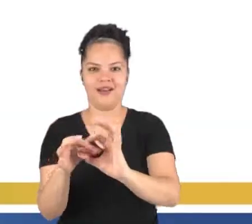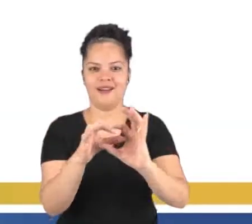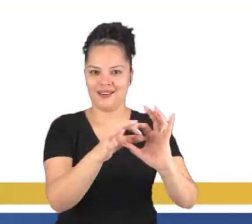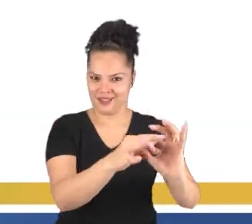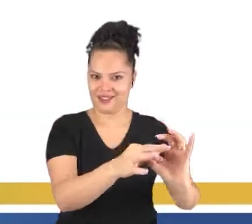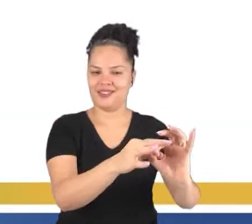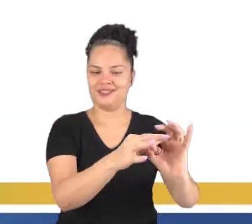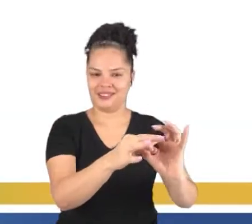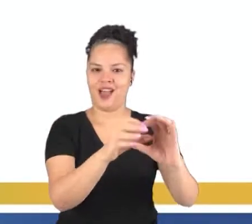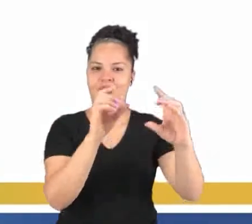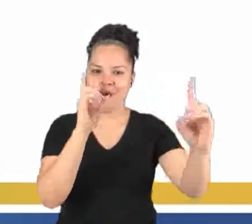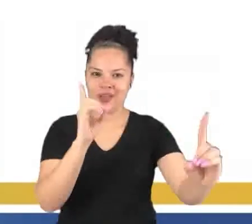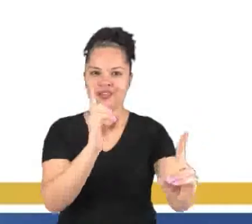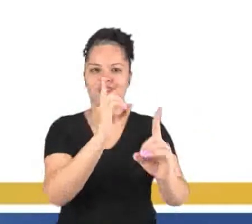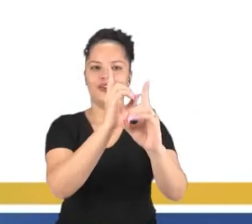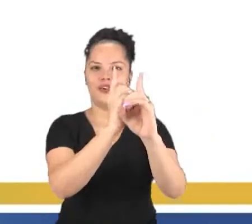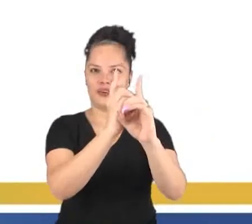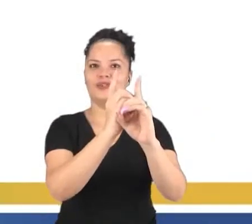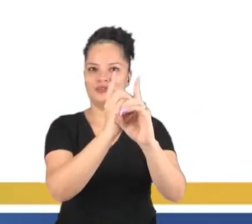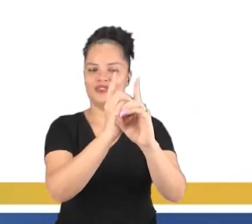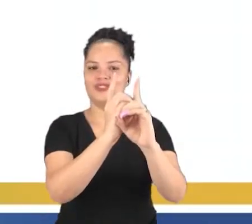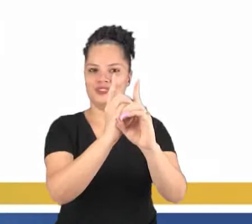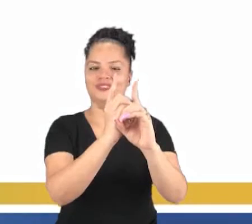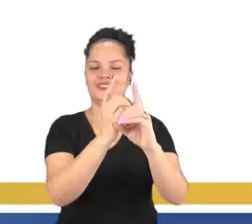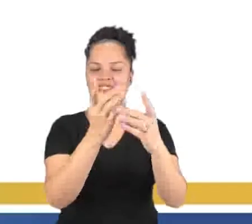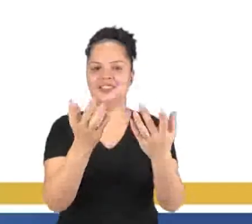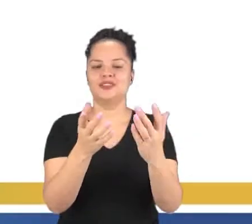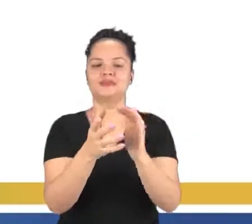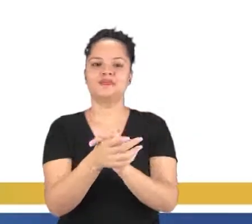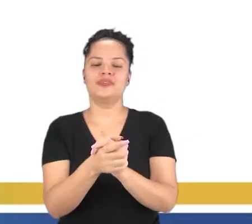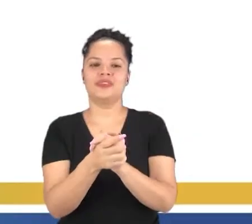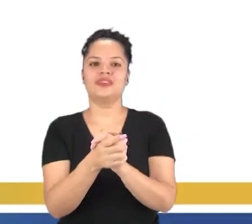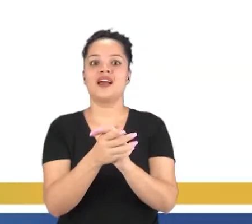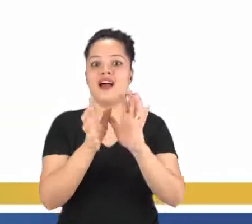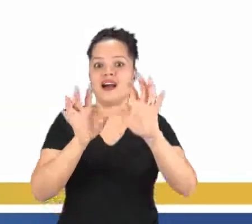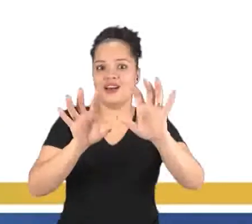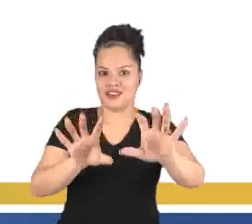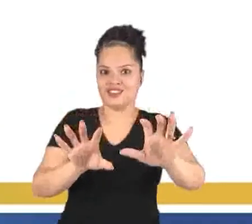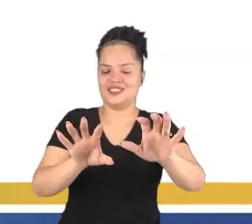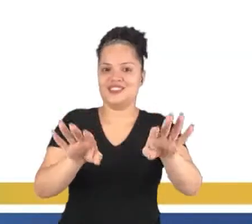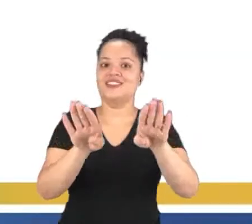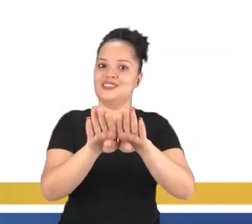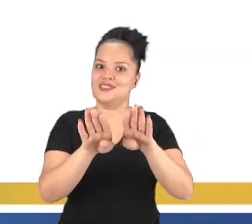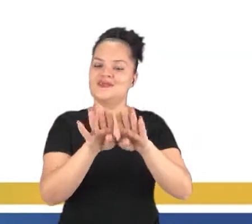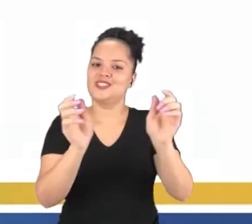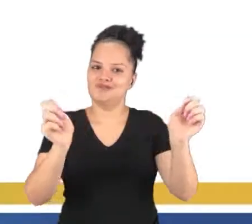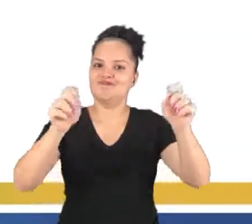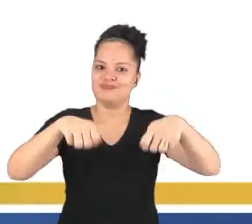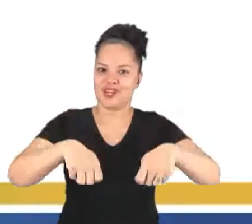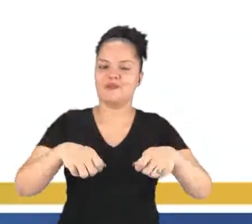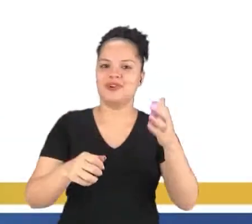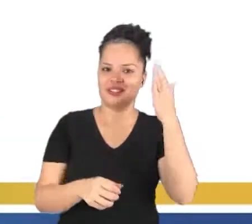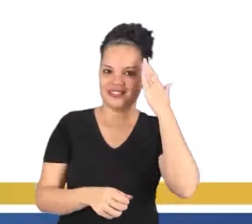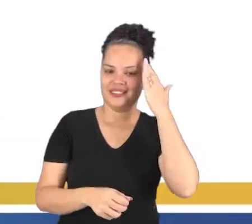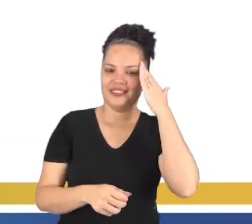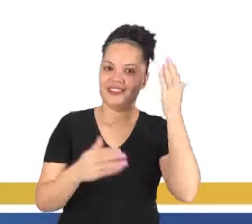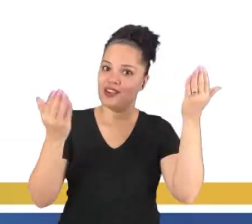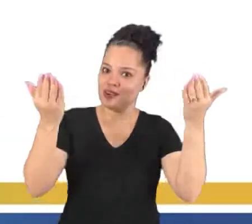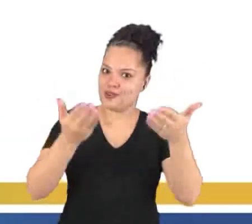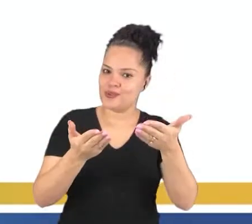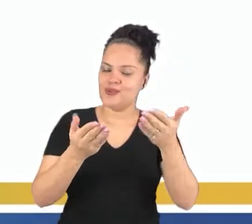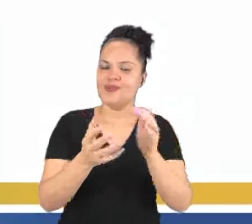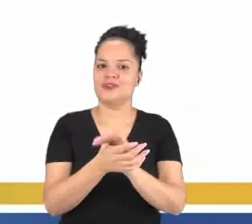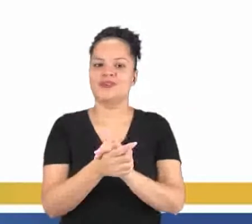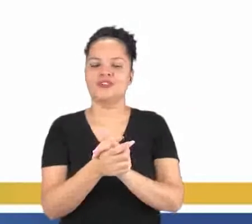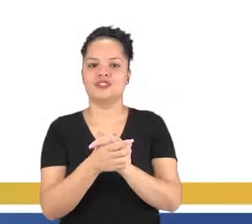par desse... existem pares que se encontram em dois pontos. Isso é uma das posições relativas que a gente vai ver hoje. Então, gente, a ideia